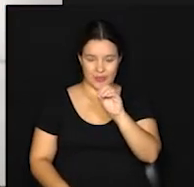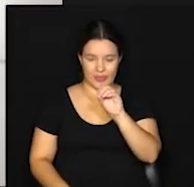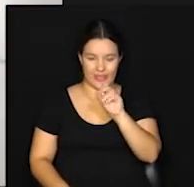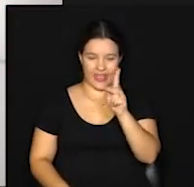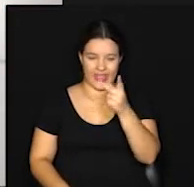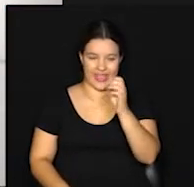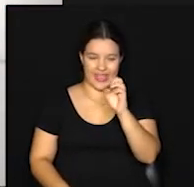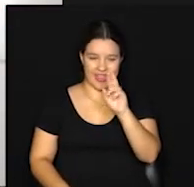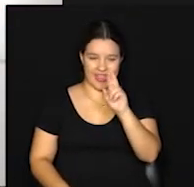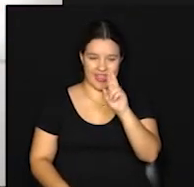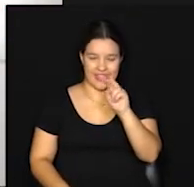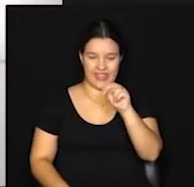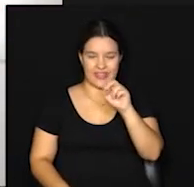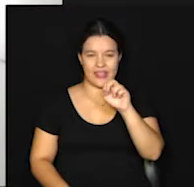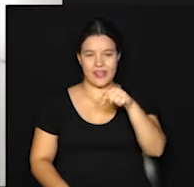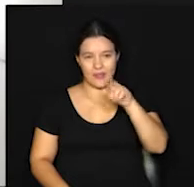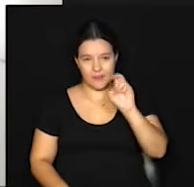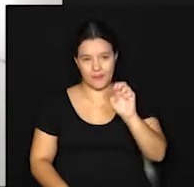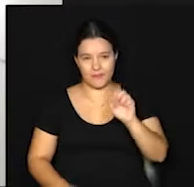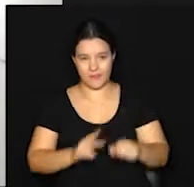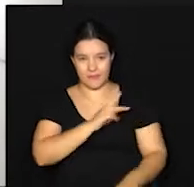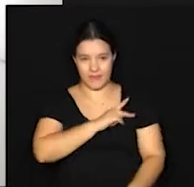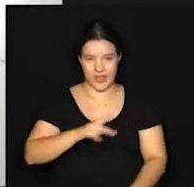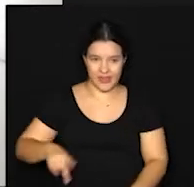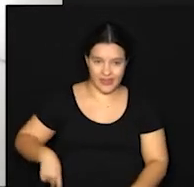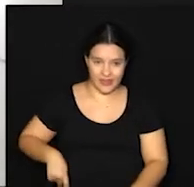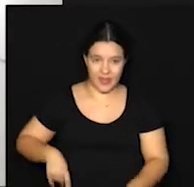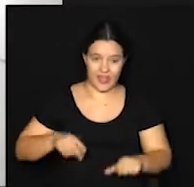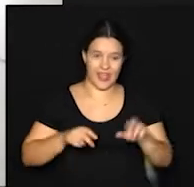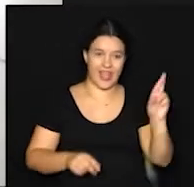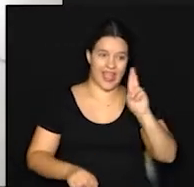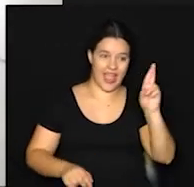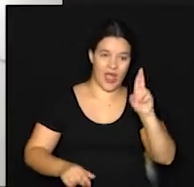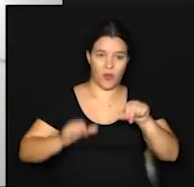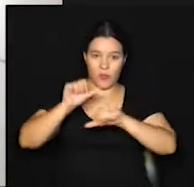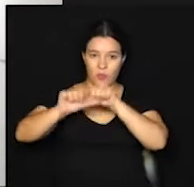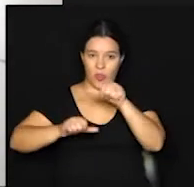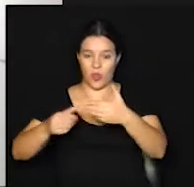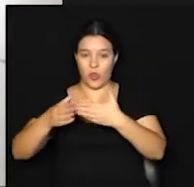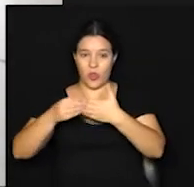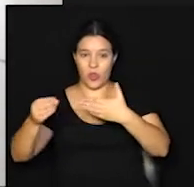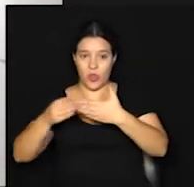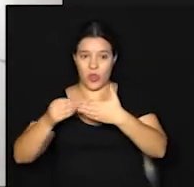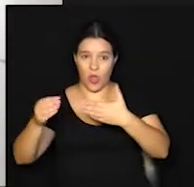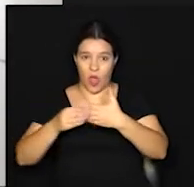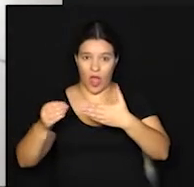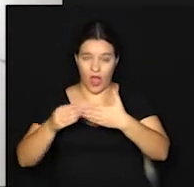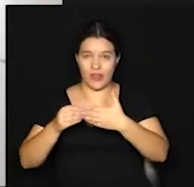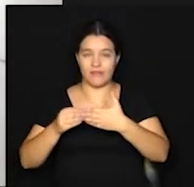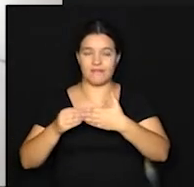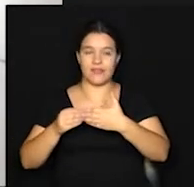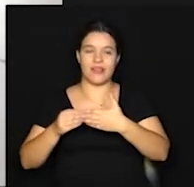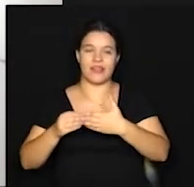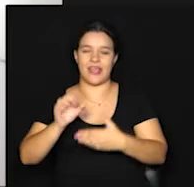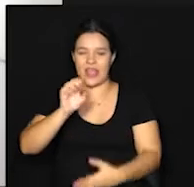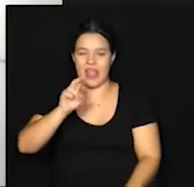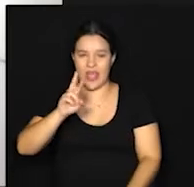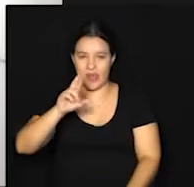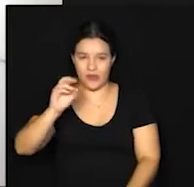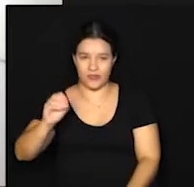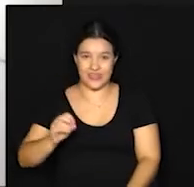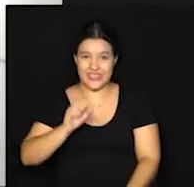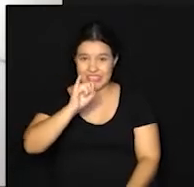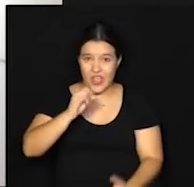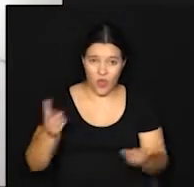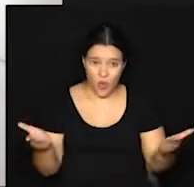para o real. Tá. E o valor do dólar não era tão alto, né? Vamos começar por aí. Isso é importante salientar, porque se fosse nos